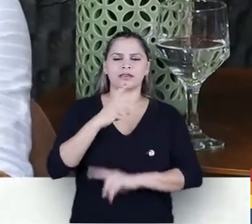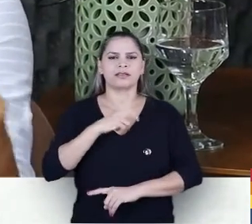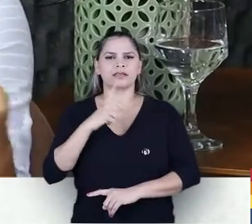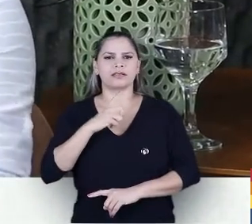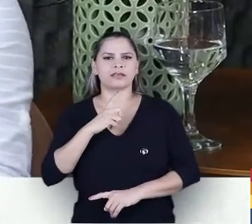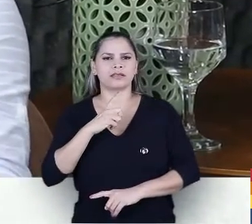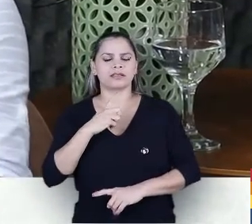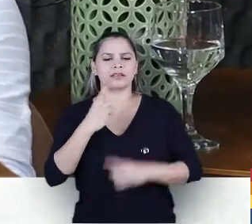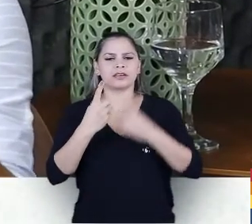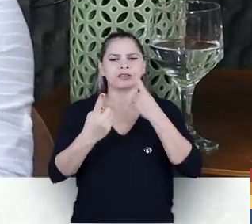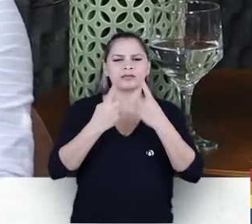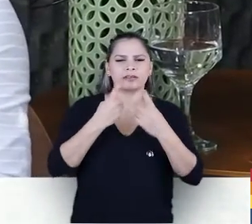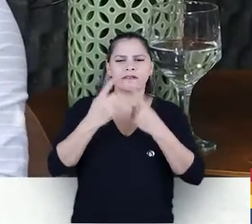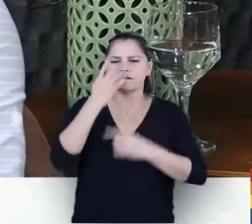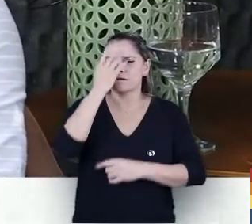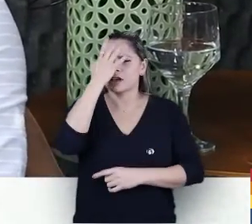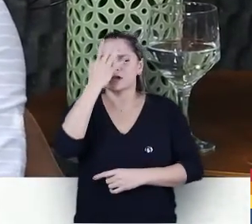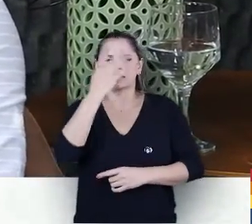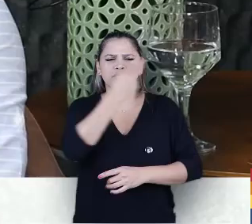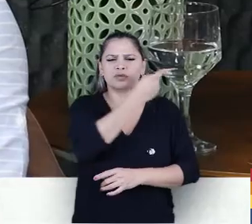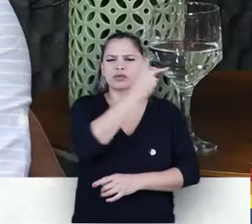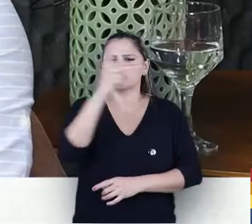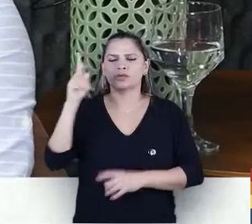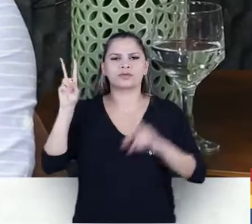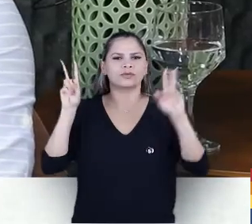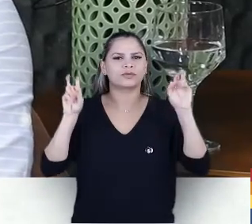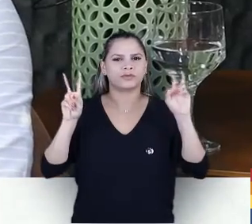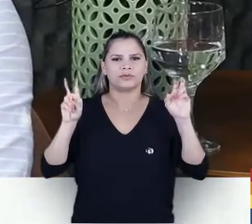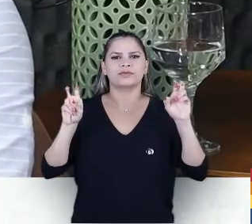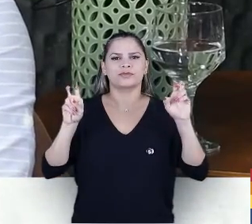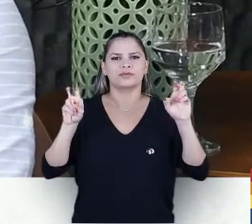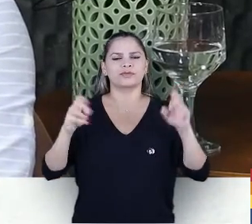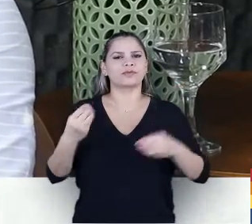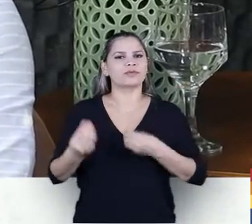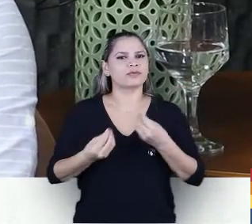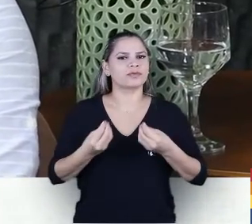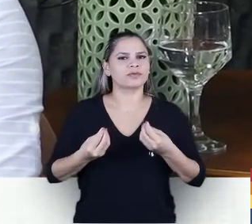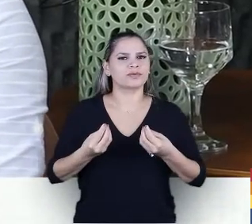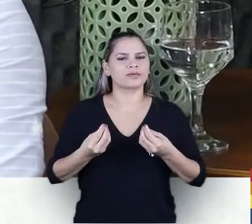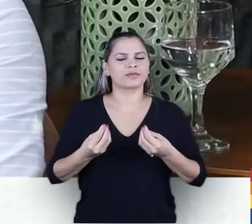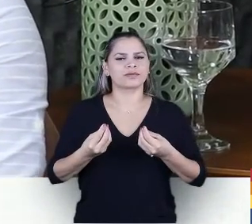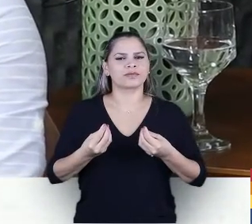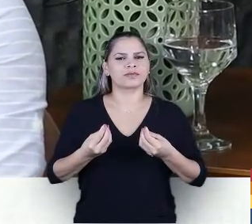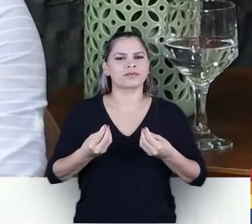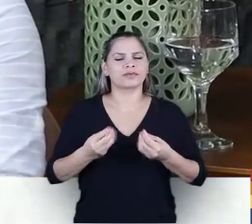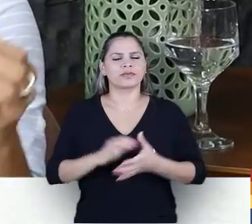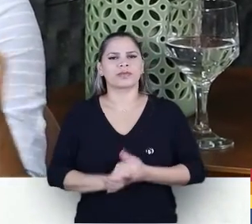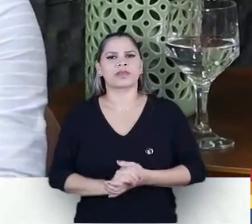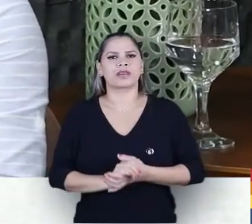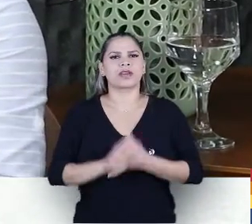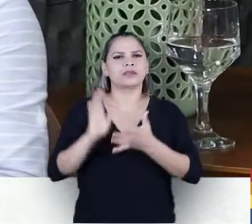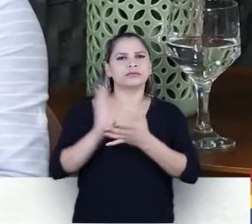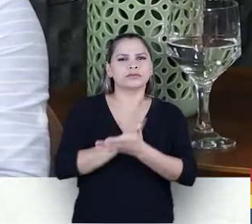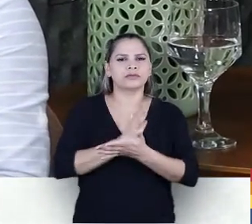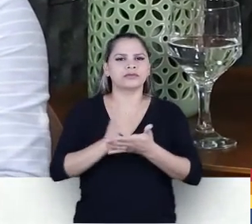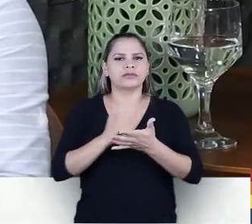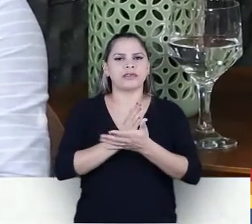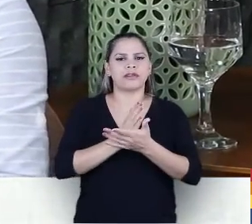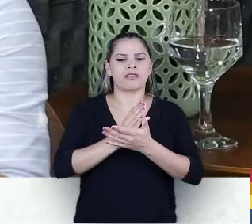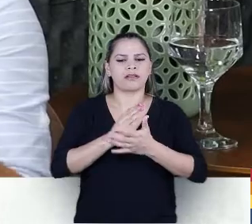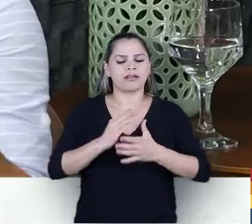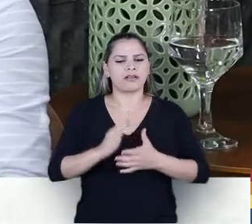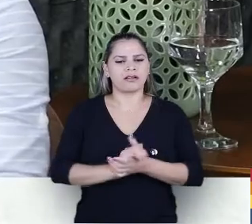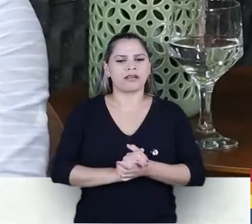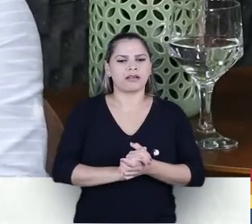ela vem sendo desenvolvida de uma forma a facilitar essa